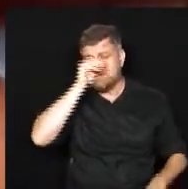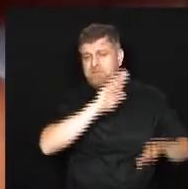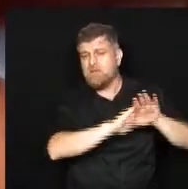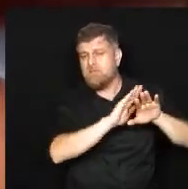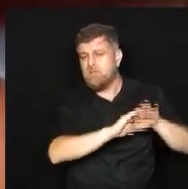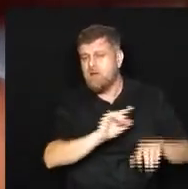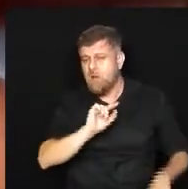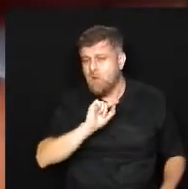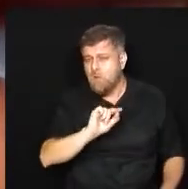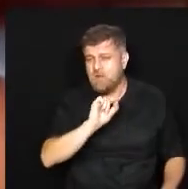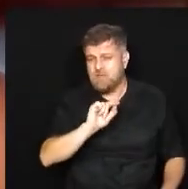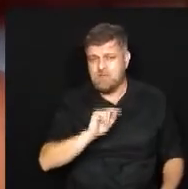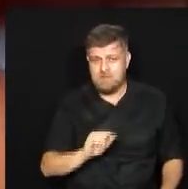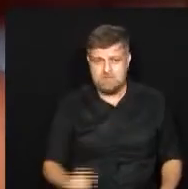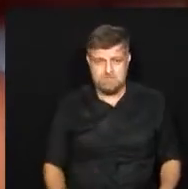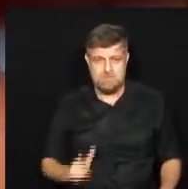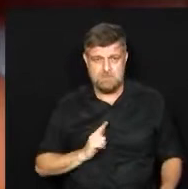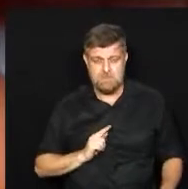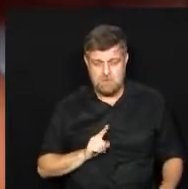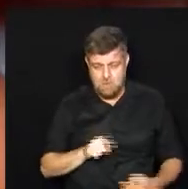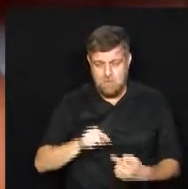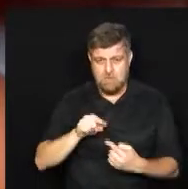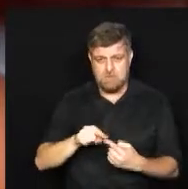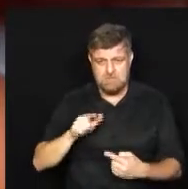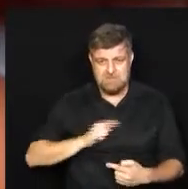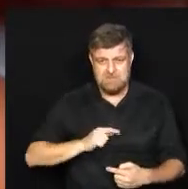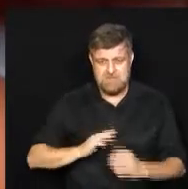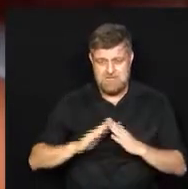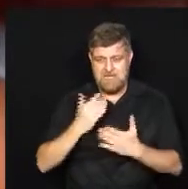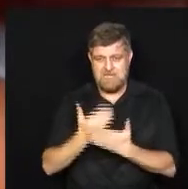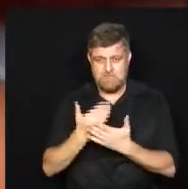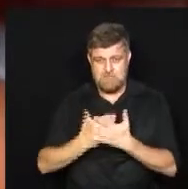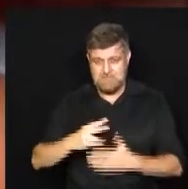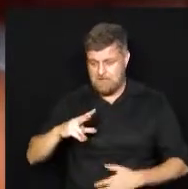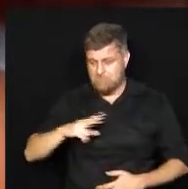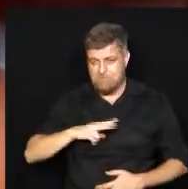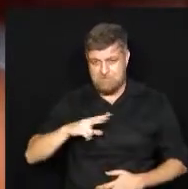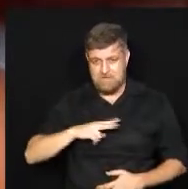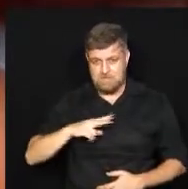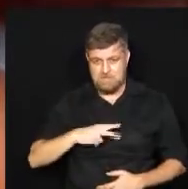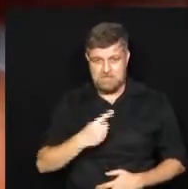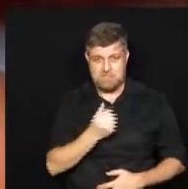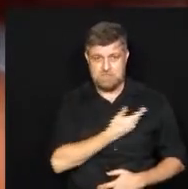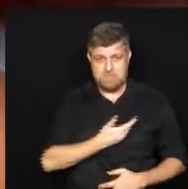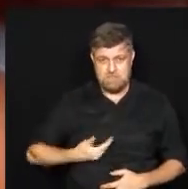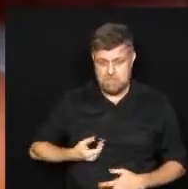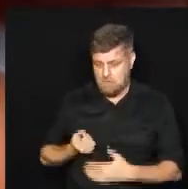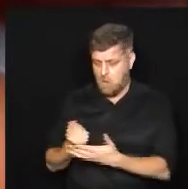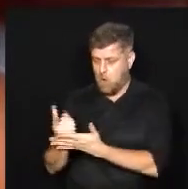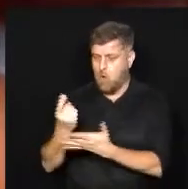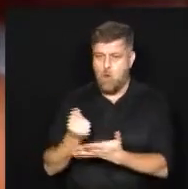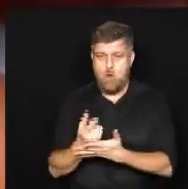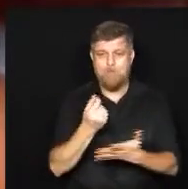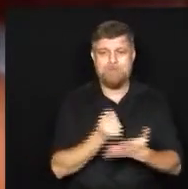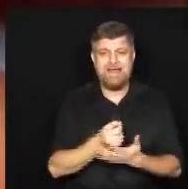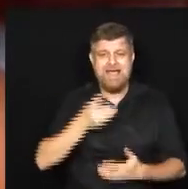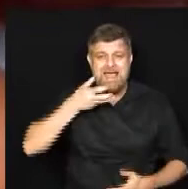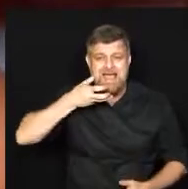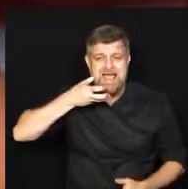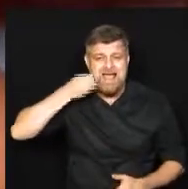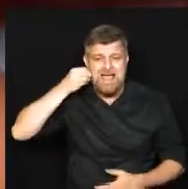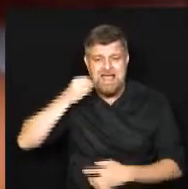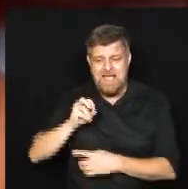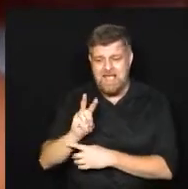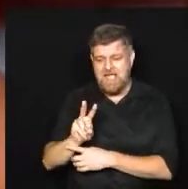que isso seria para comprar vaga em escolas privadas, então dinheiro público comprando vaga em escolas privadas.